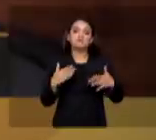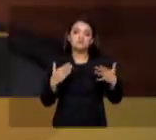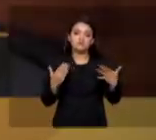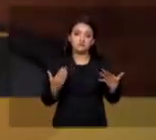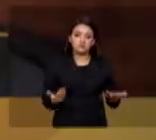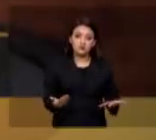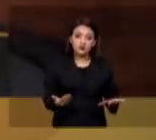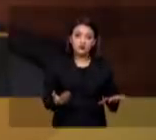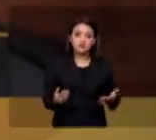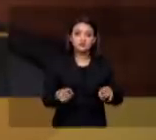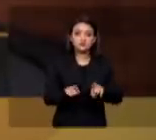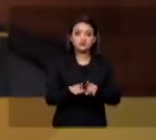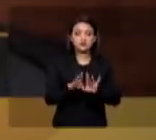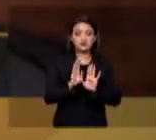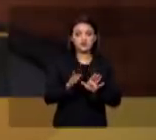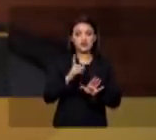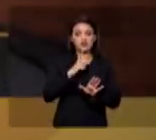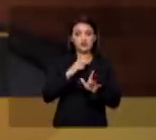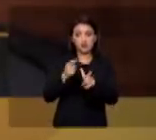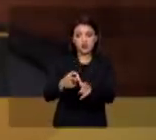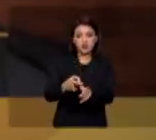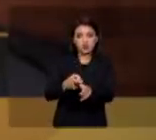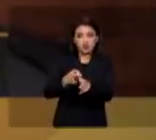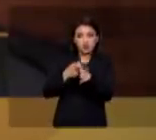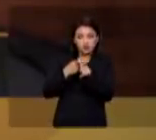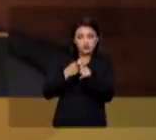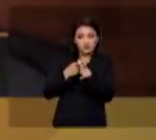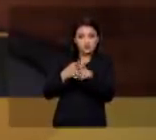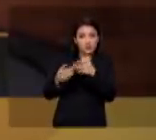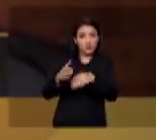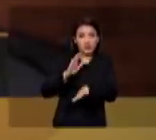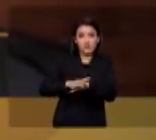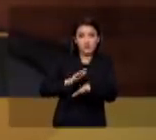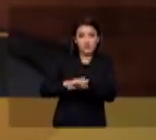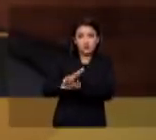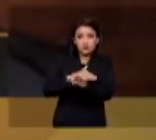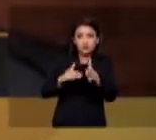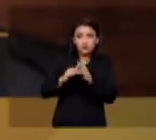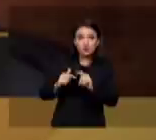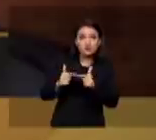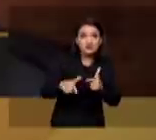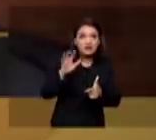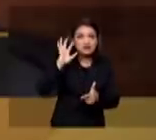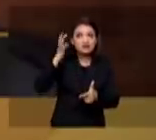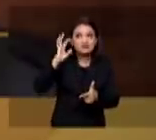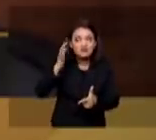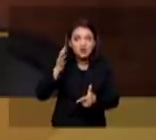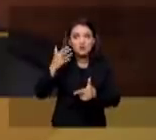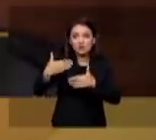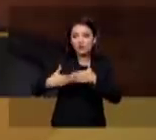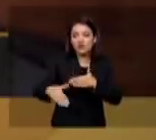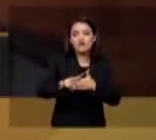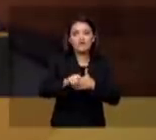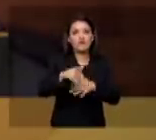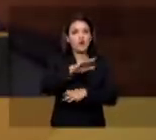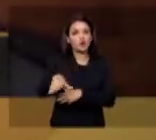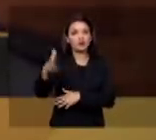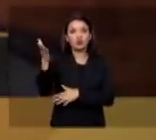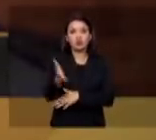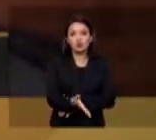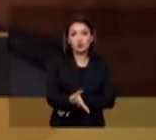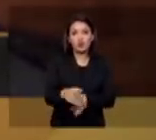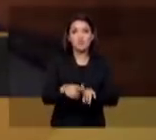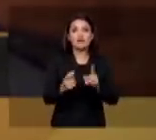modo, levantada a questão de suspeição a qualquer tempo, todos os atos praticados serão nulos. A ordem das exceções se